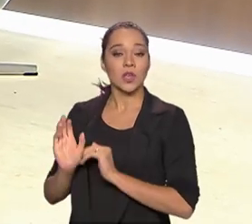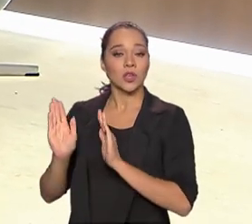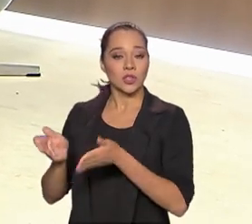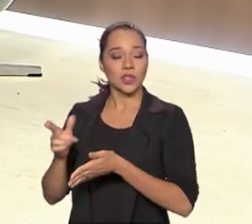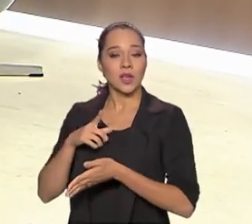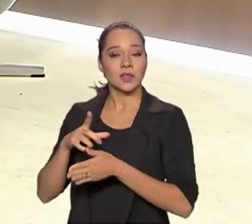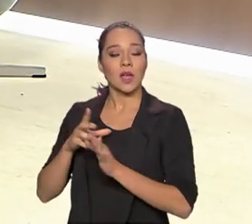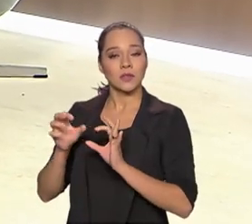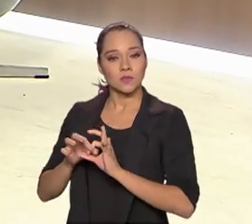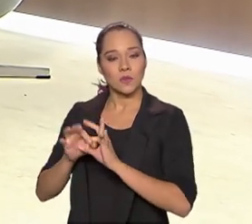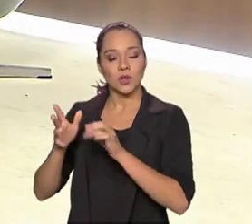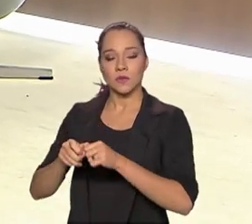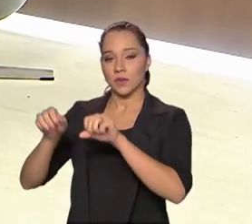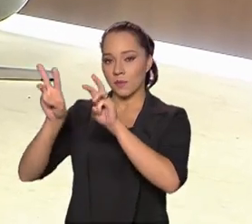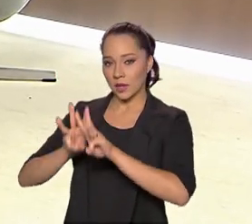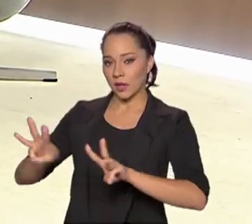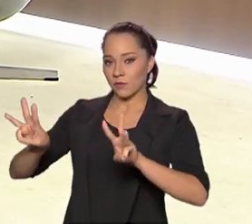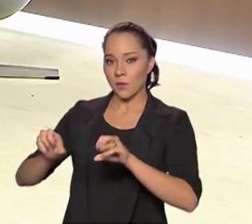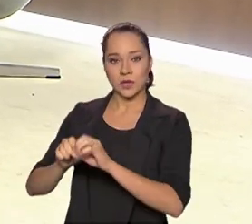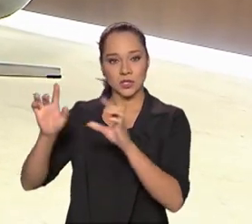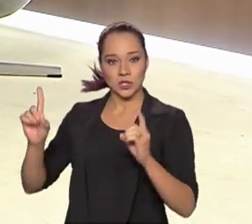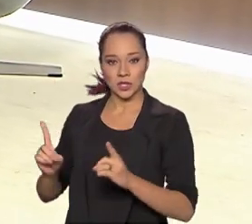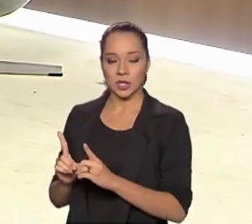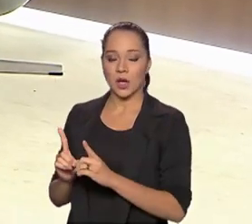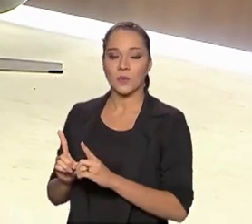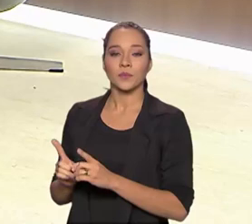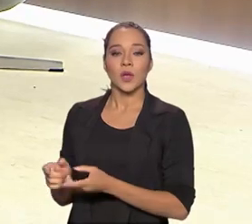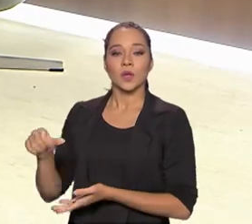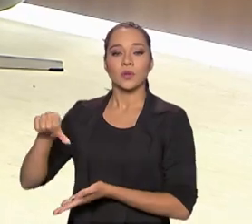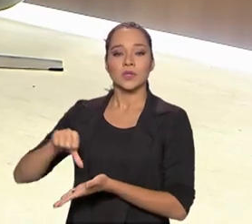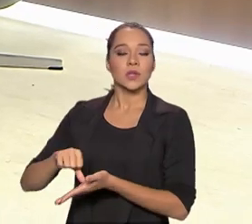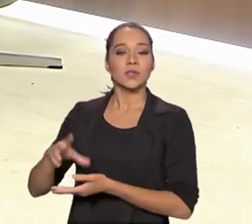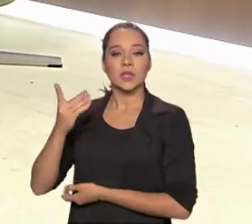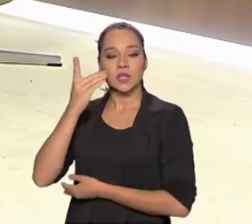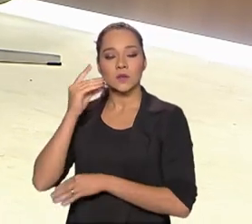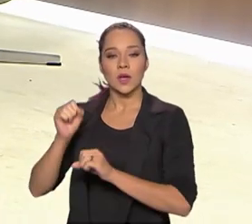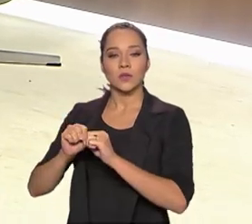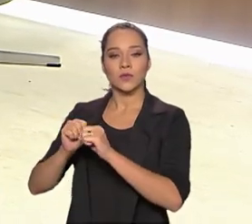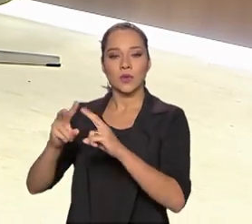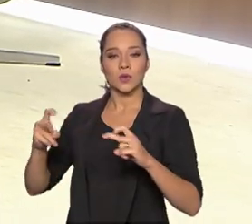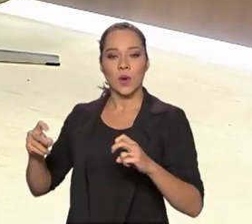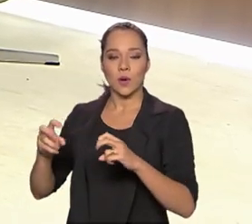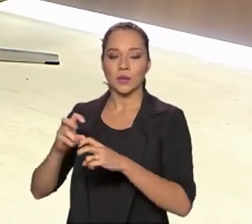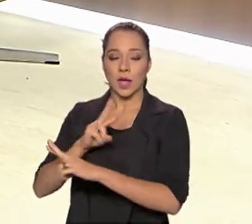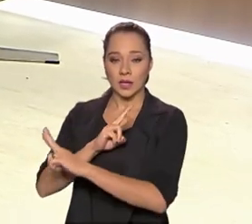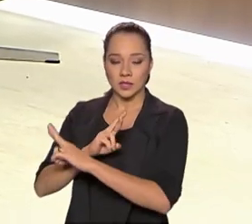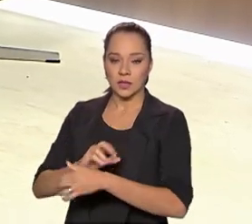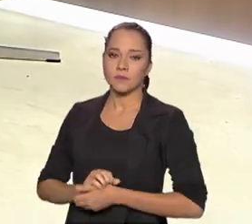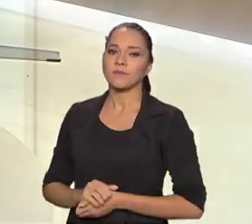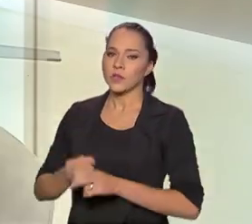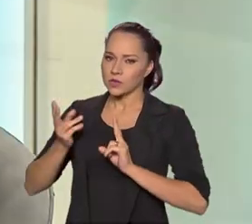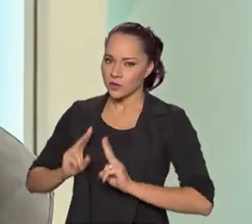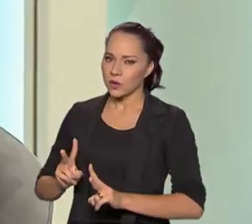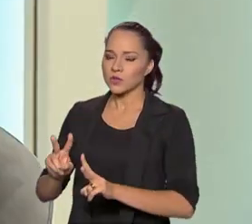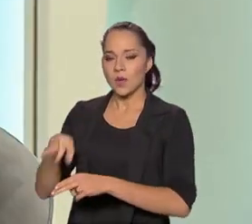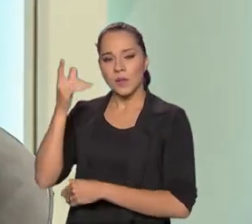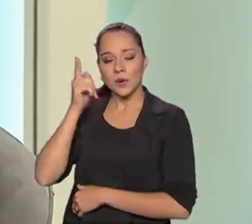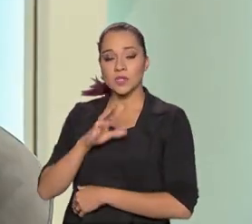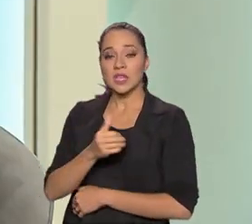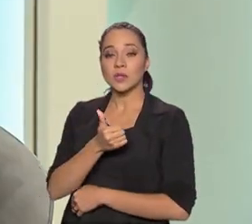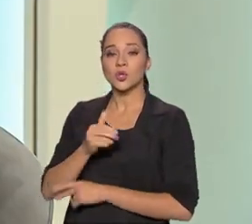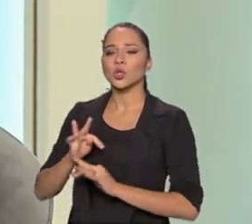estão disponíveis na plataforma digital no Centro de Atendimento Virtual da Receita. Vamos prosseguir para chegar